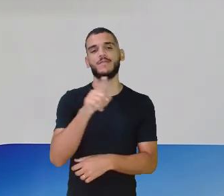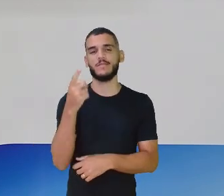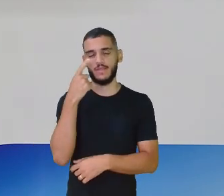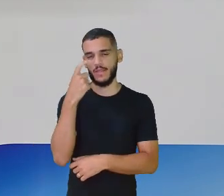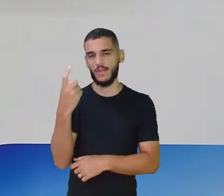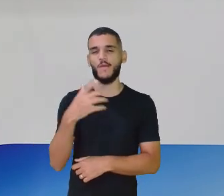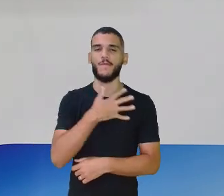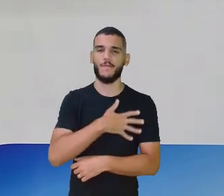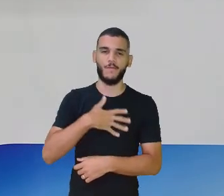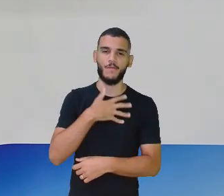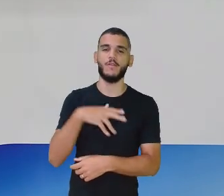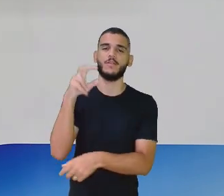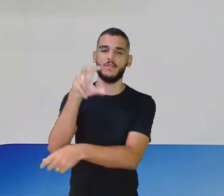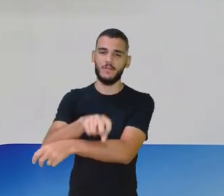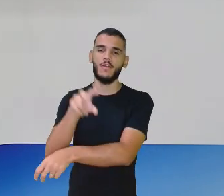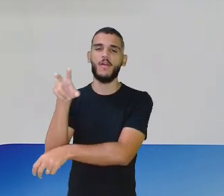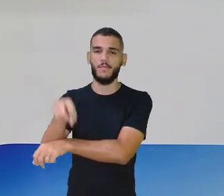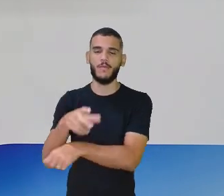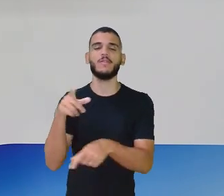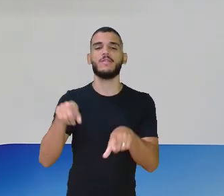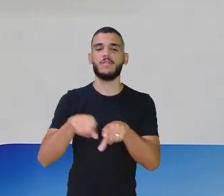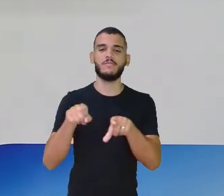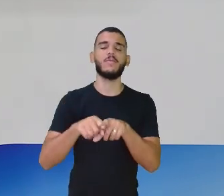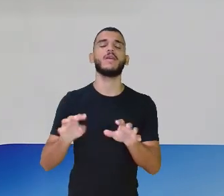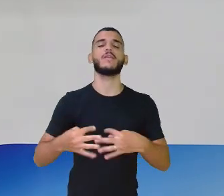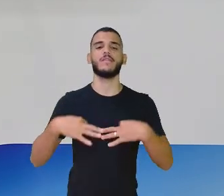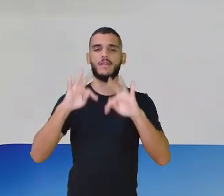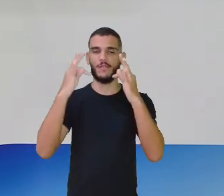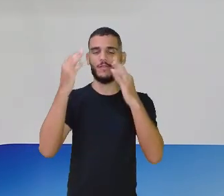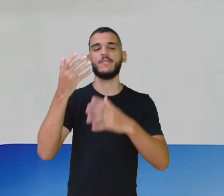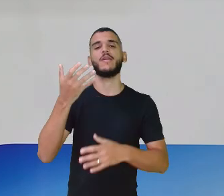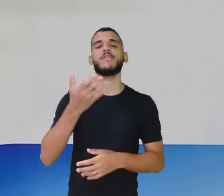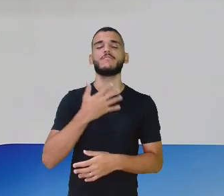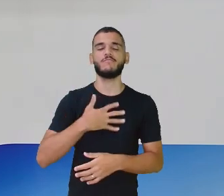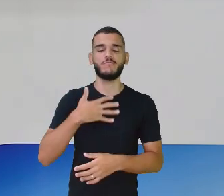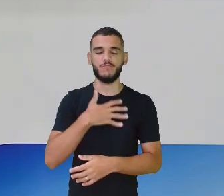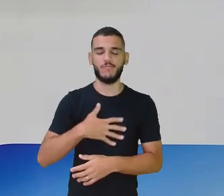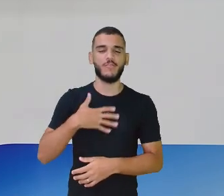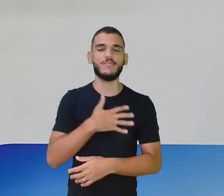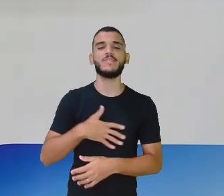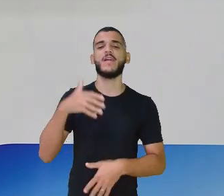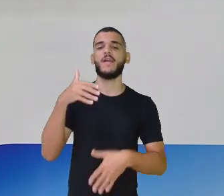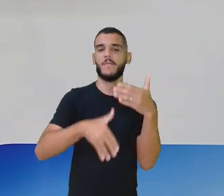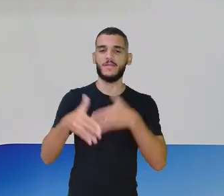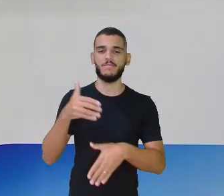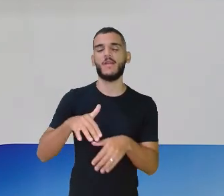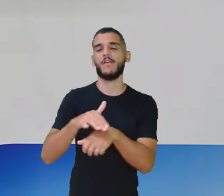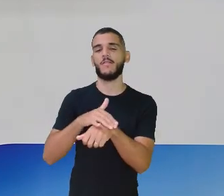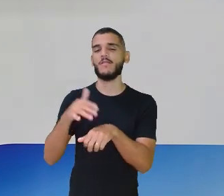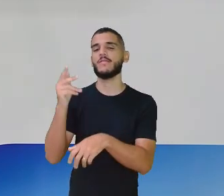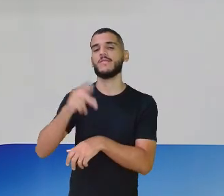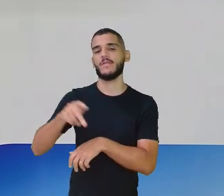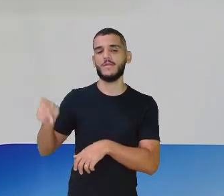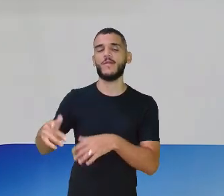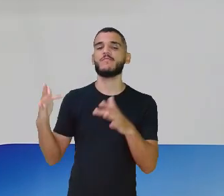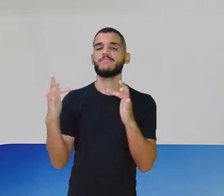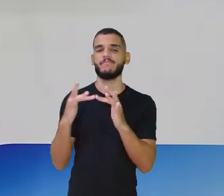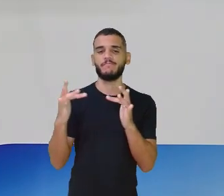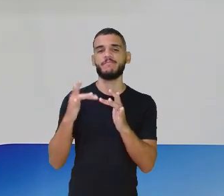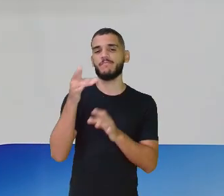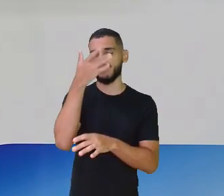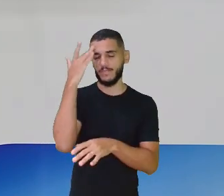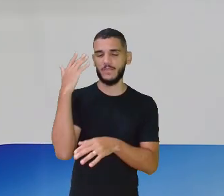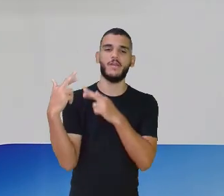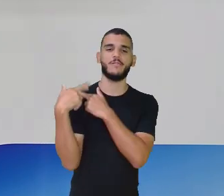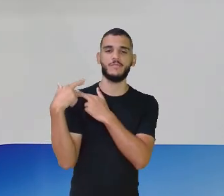gosta de robótica? Gosta de tecnologia? Quer participar? Conversa aí com seus professores para eles poderem entrar em contato com o pessoal de robótica